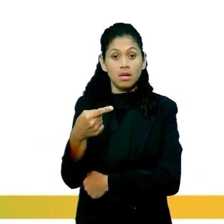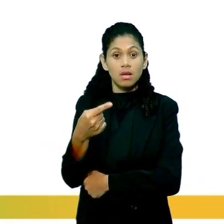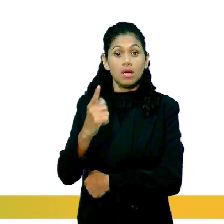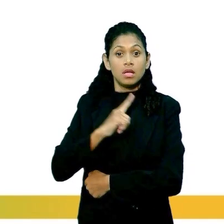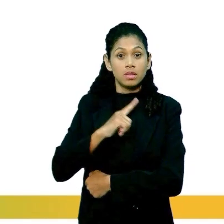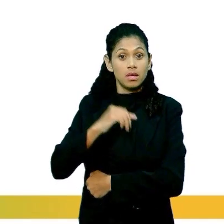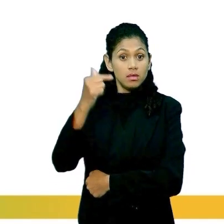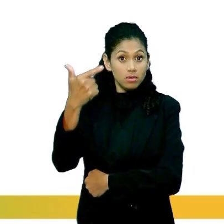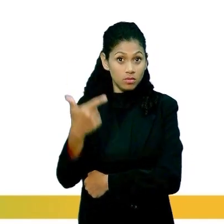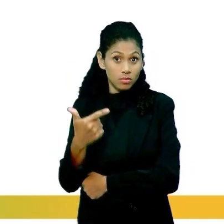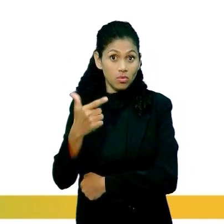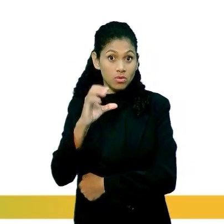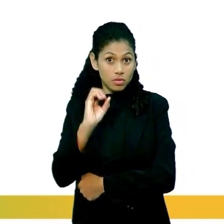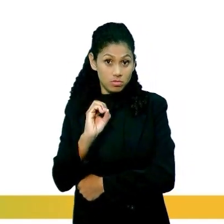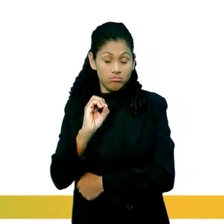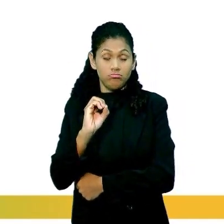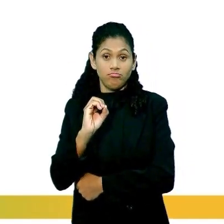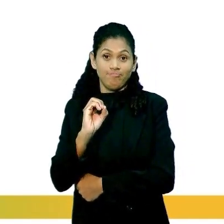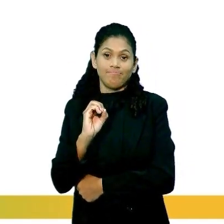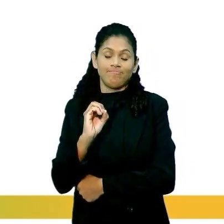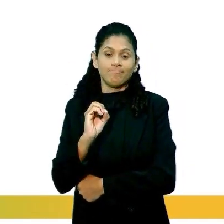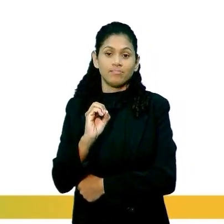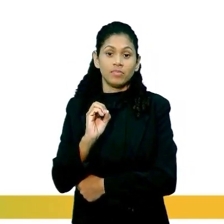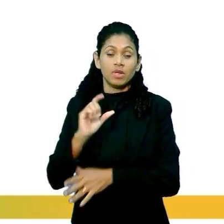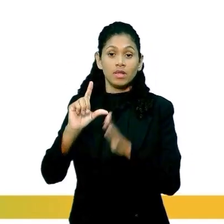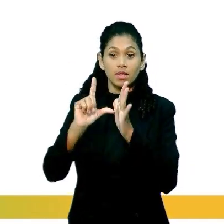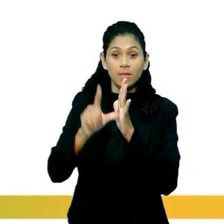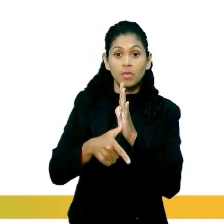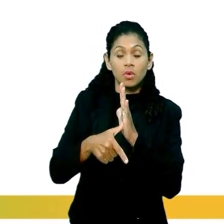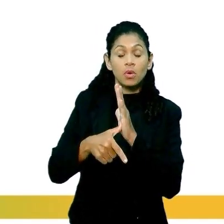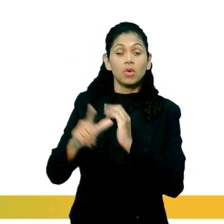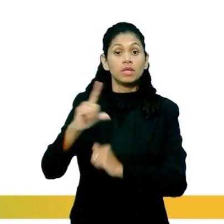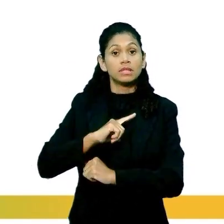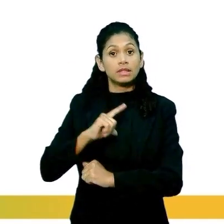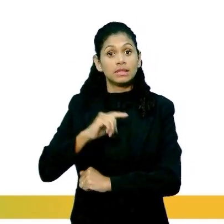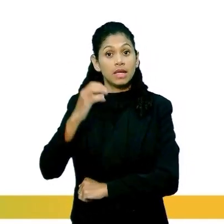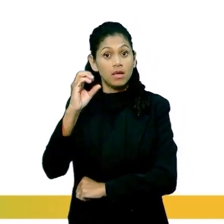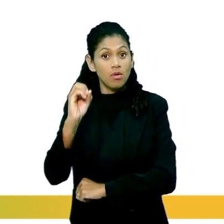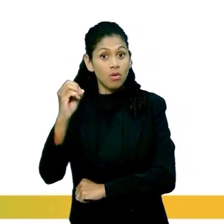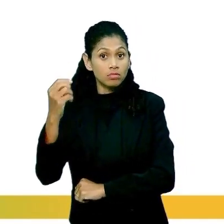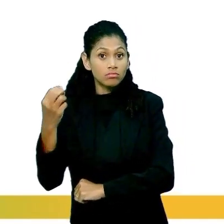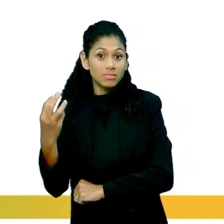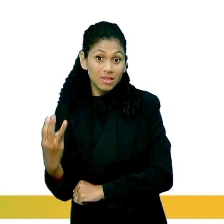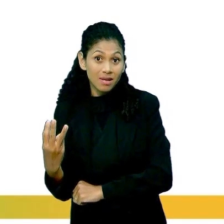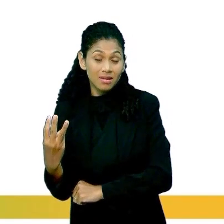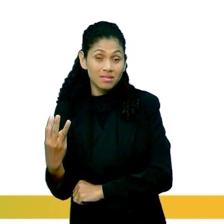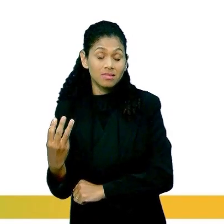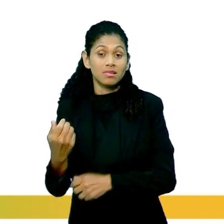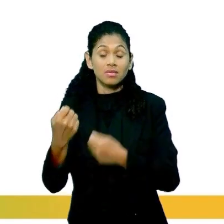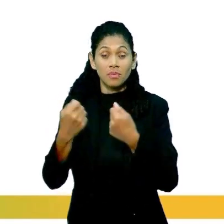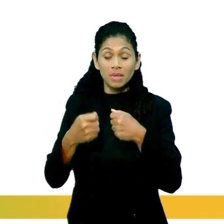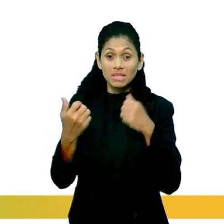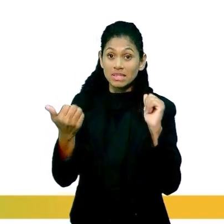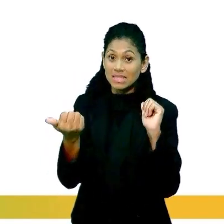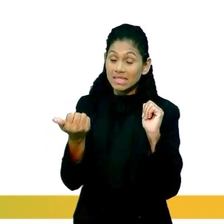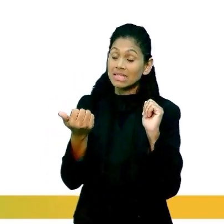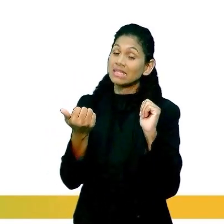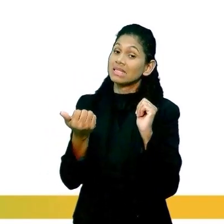2 oxigênios. E após a seta, ele tem índice 3, então eu tenho 3 oxigênios. Então a nossa equação ela